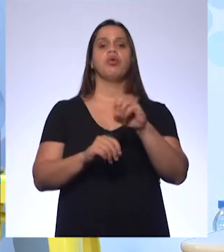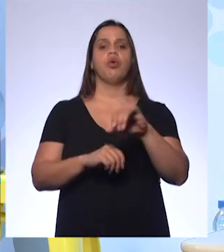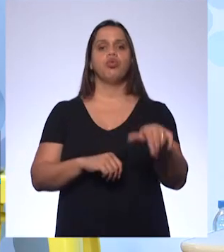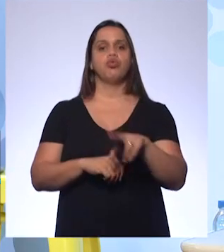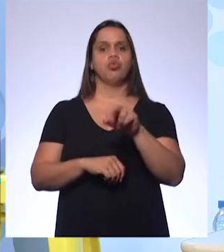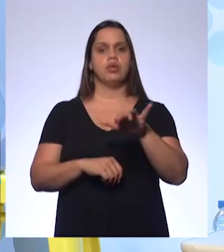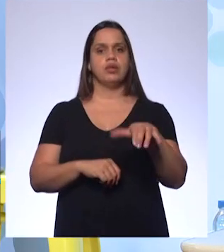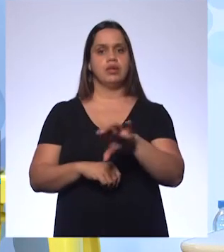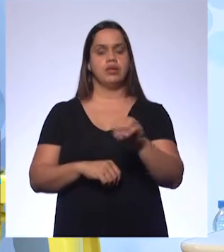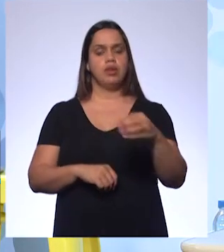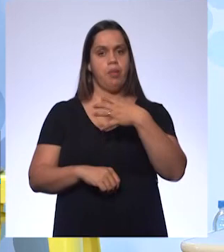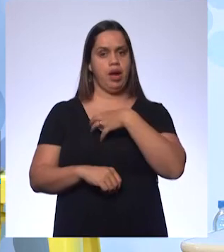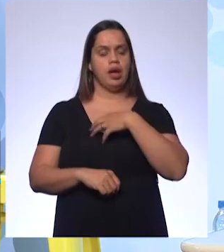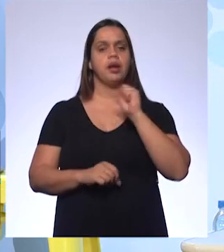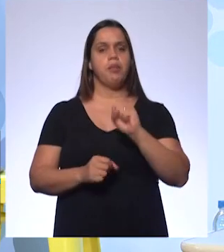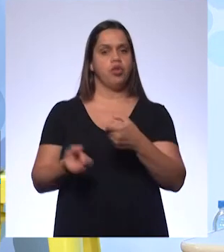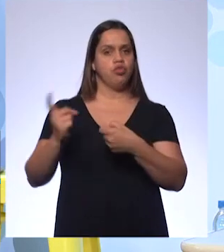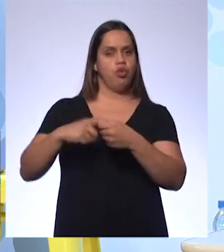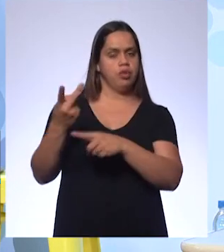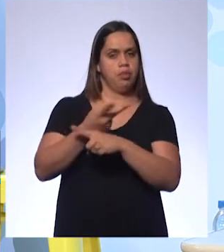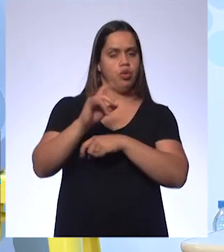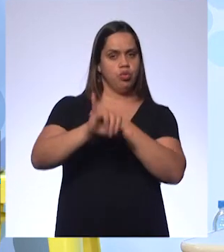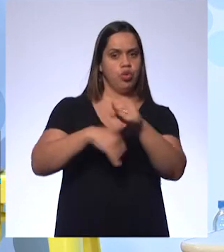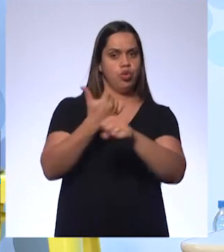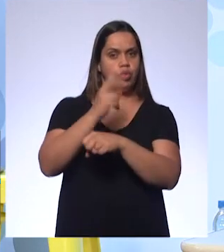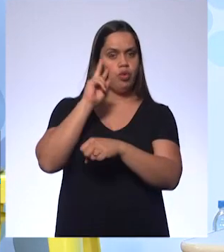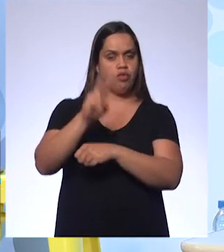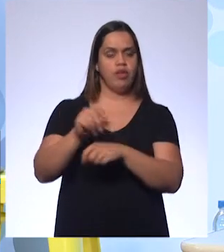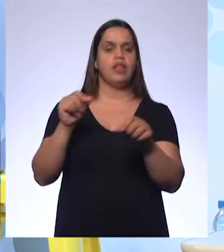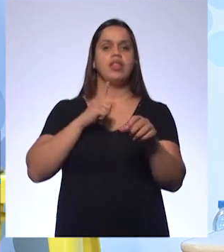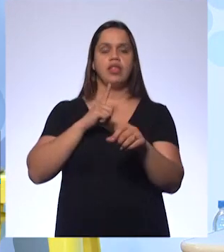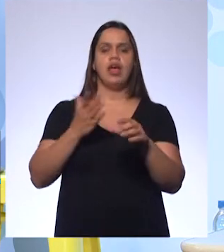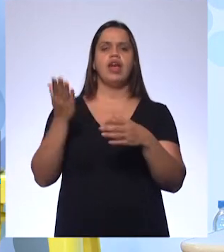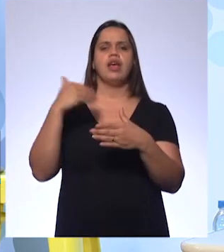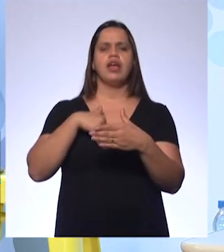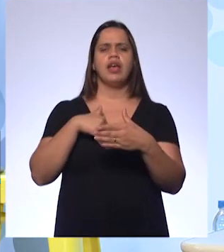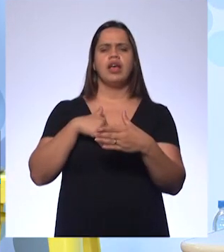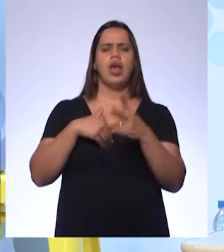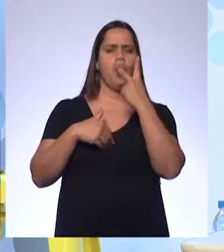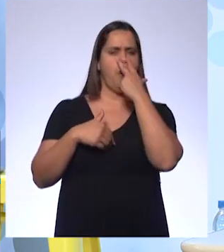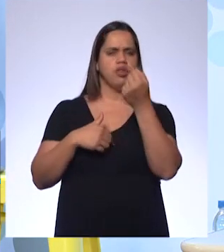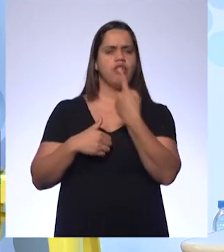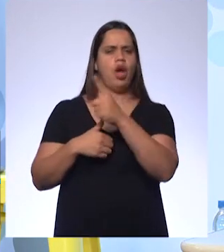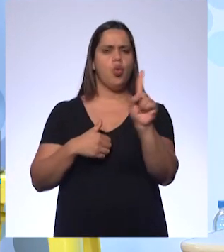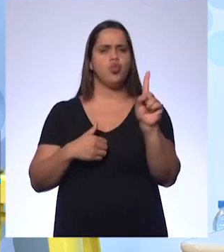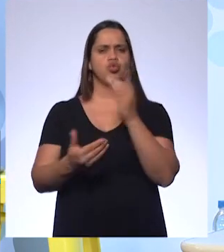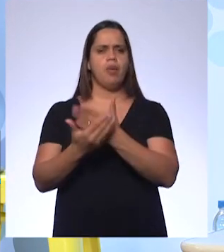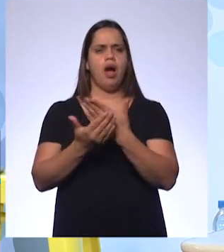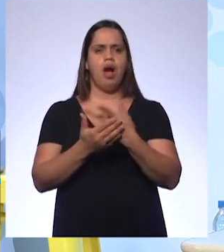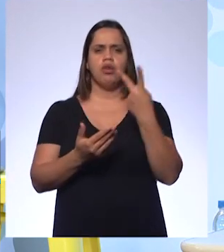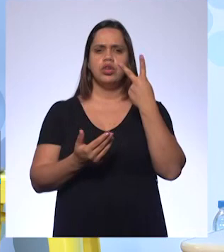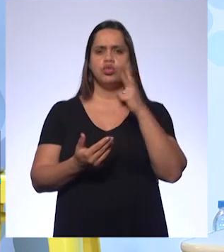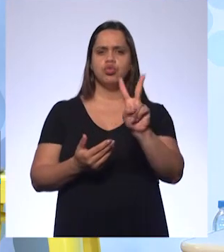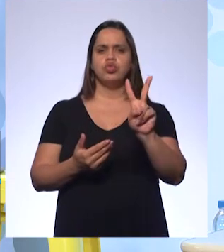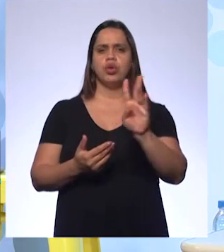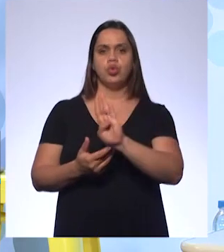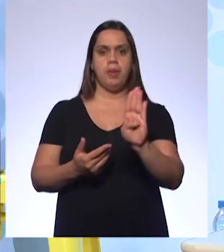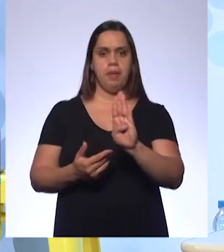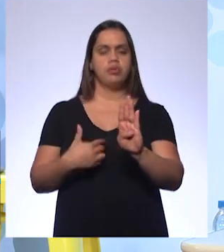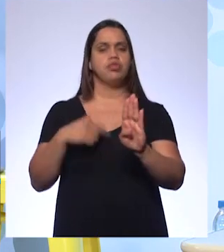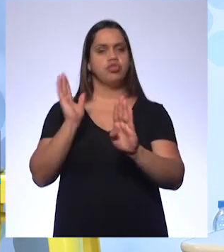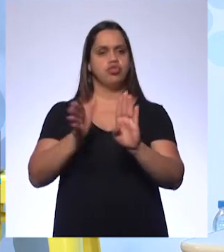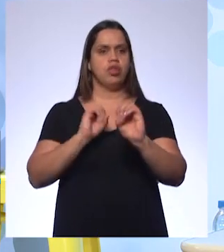quiser saber mais, pode retomar lá no nosso repositório. Se eu não me engano, foi a última aula do segundo bimestre aí que a gente trabalhou.